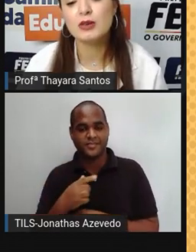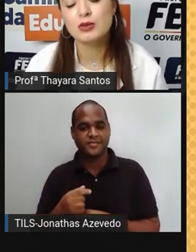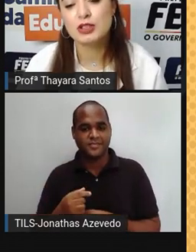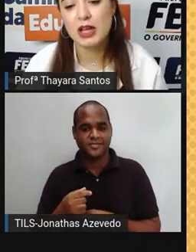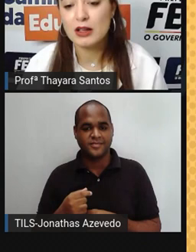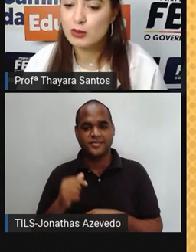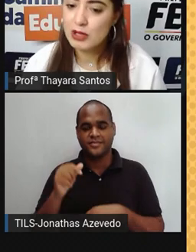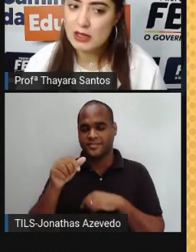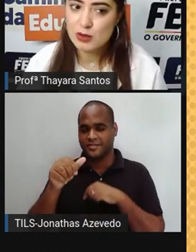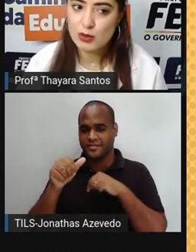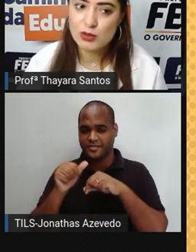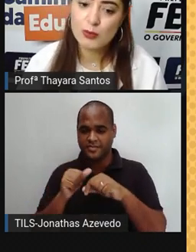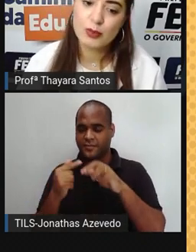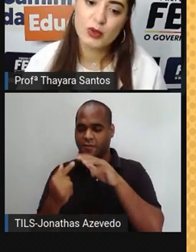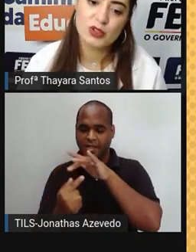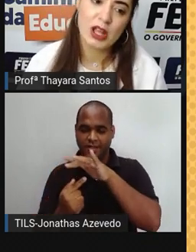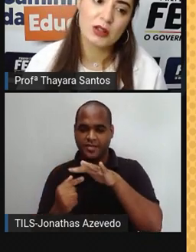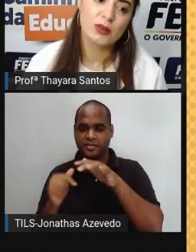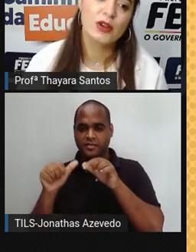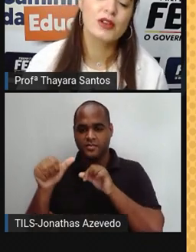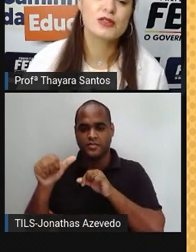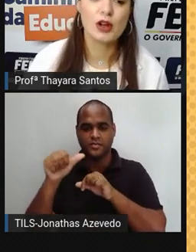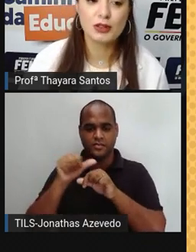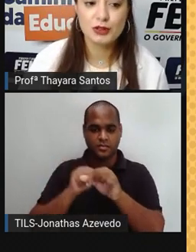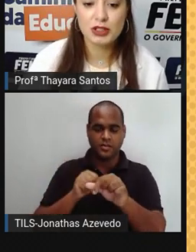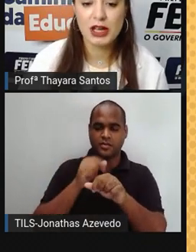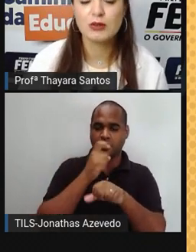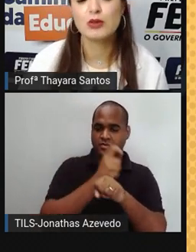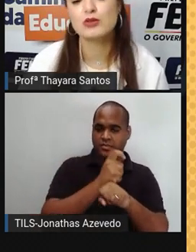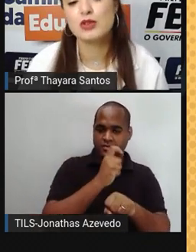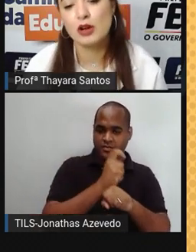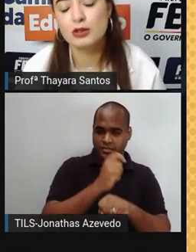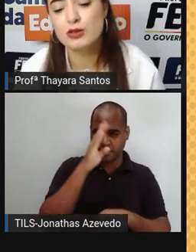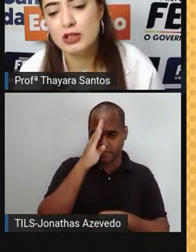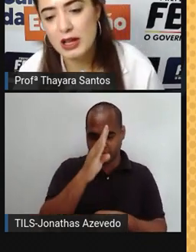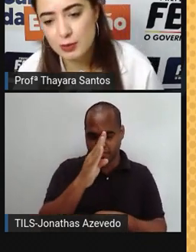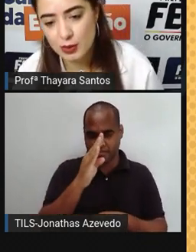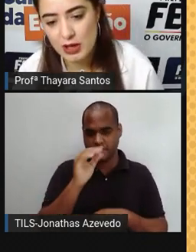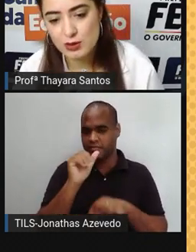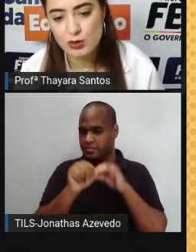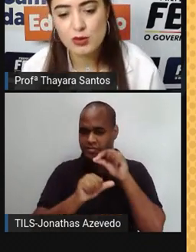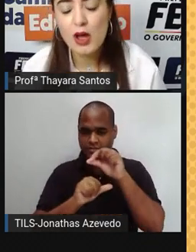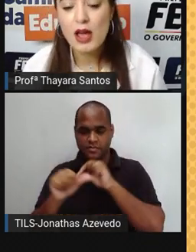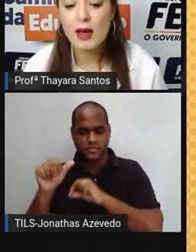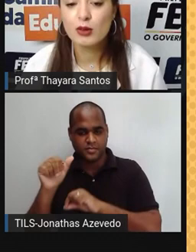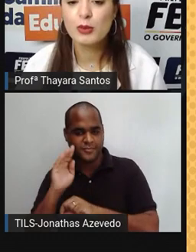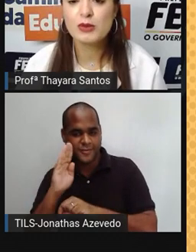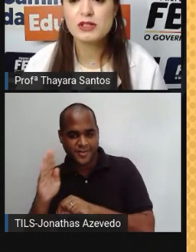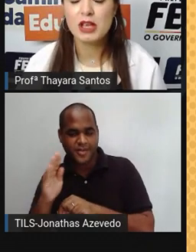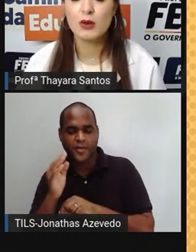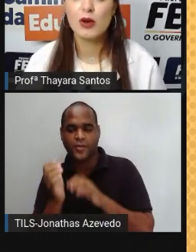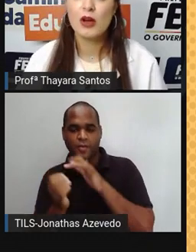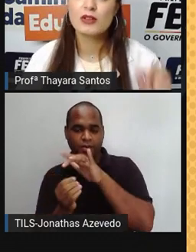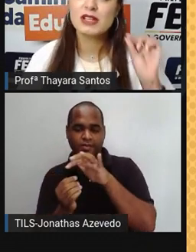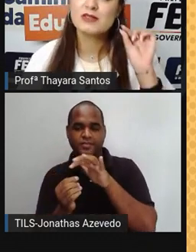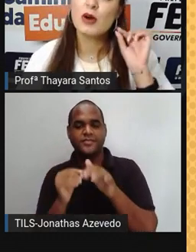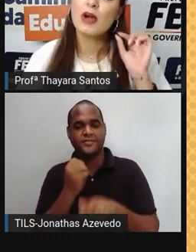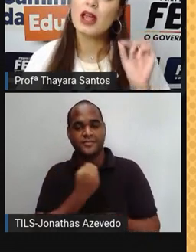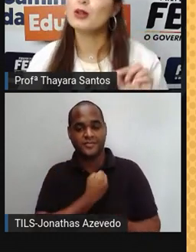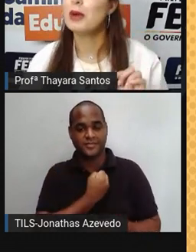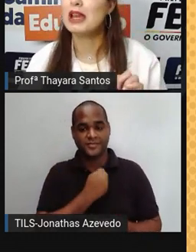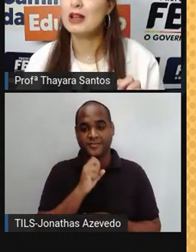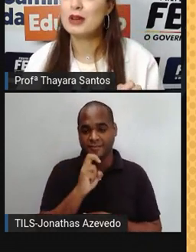mudança que é do estado gasoso para o estado sólido direto ou do sólido direto para o gasoso é o número 5